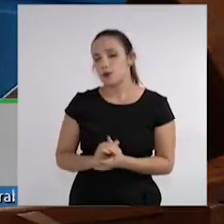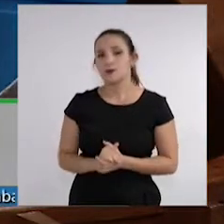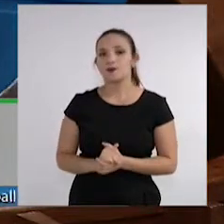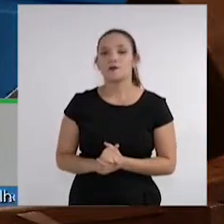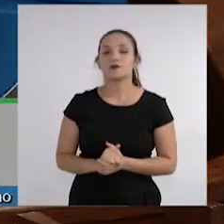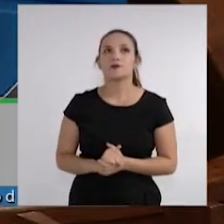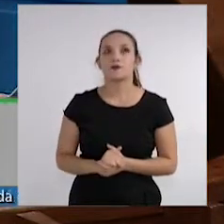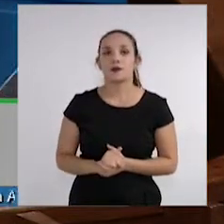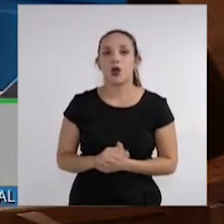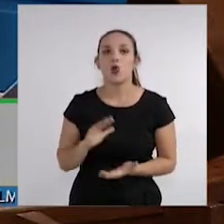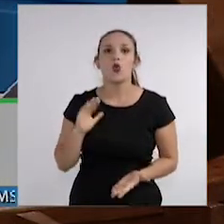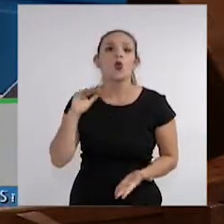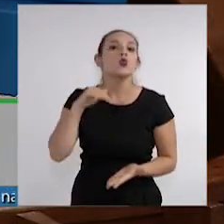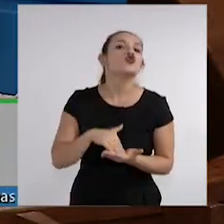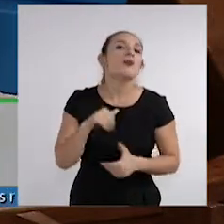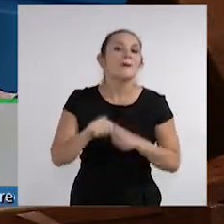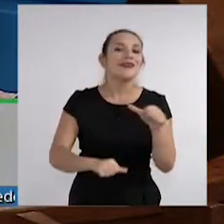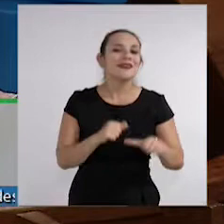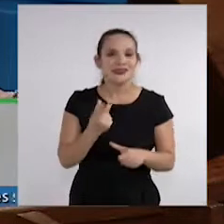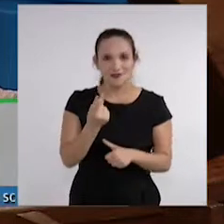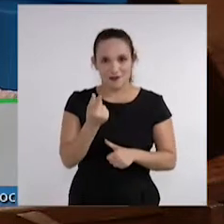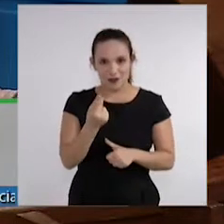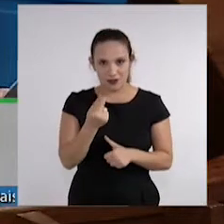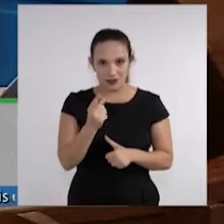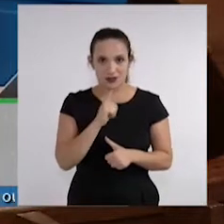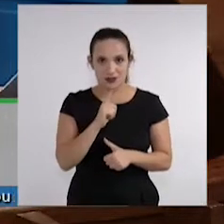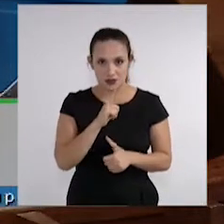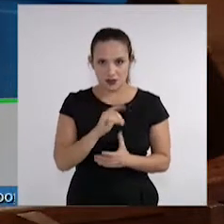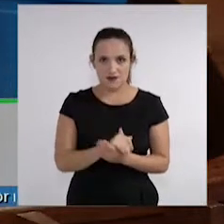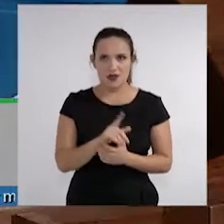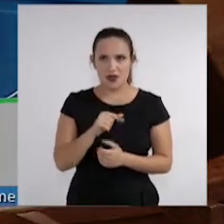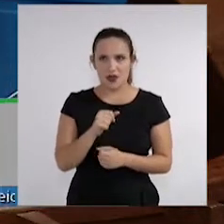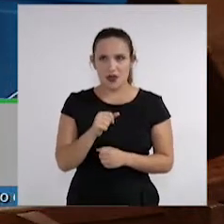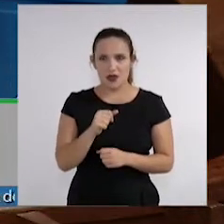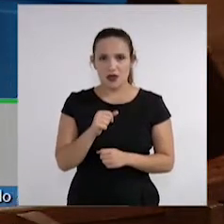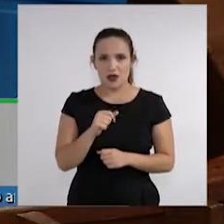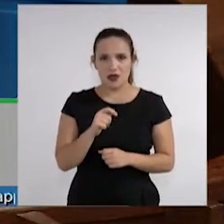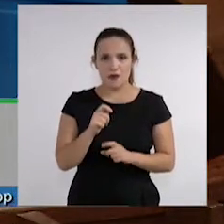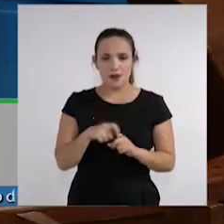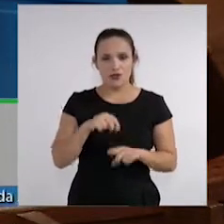a última atualização que nós tivemos foi em junho de